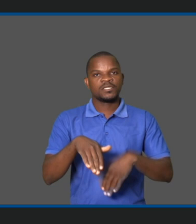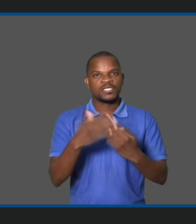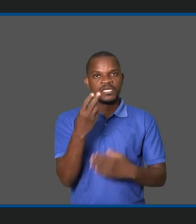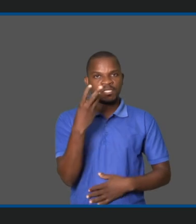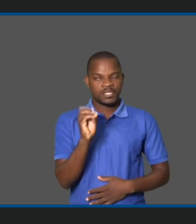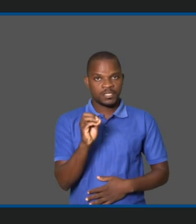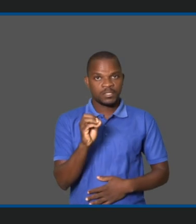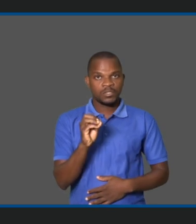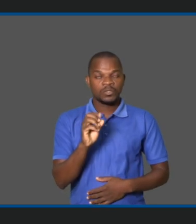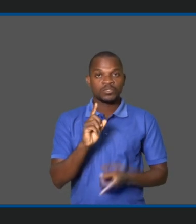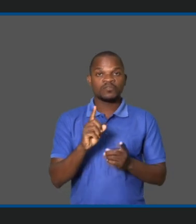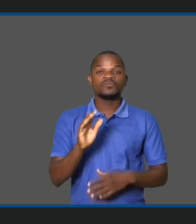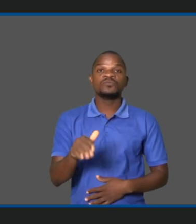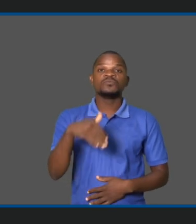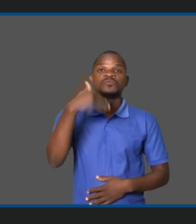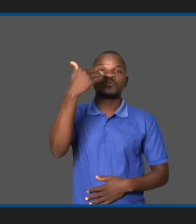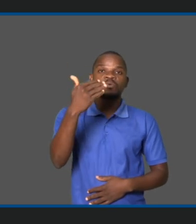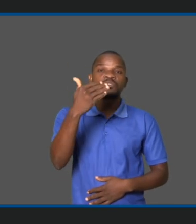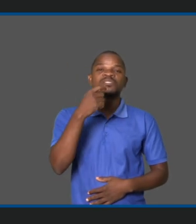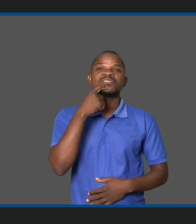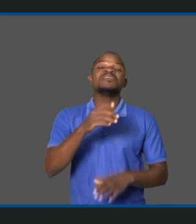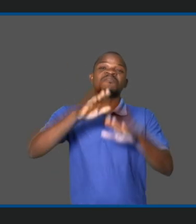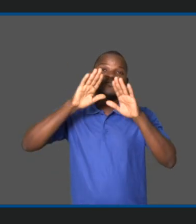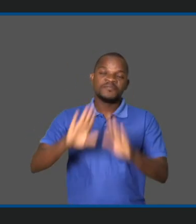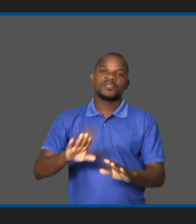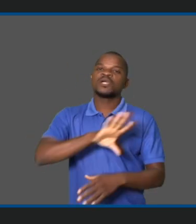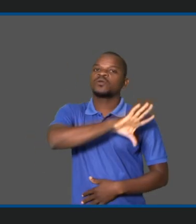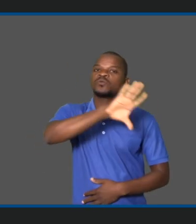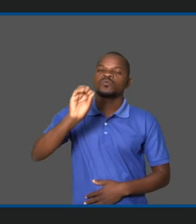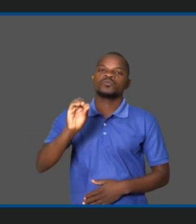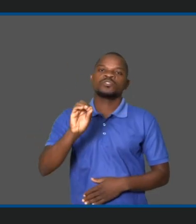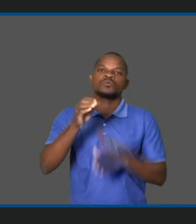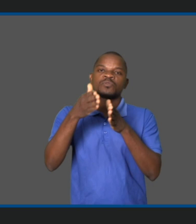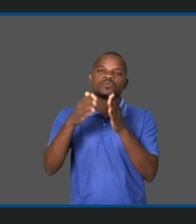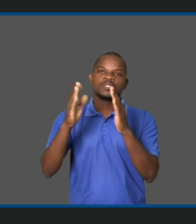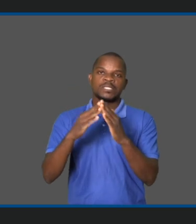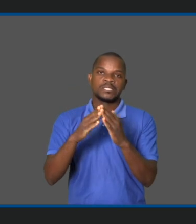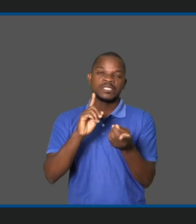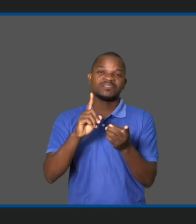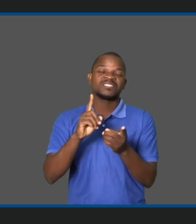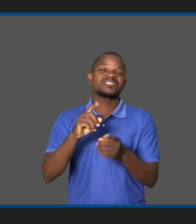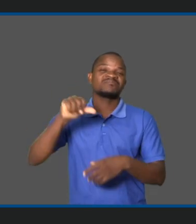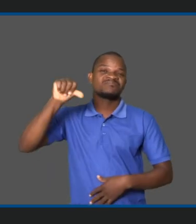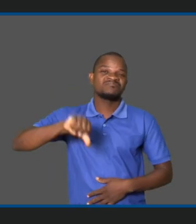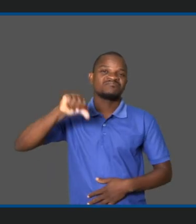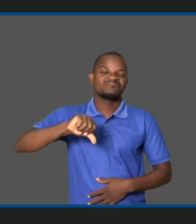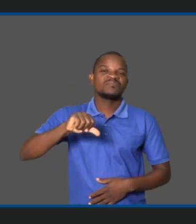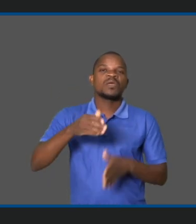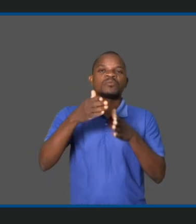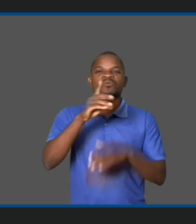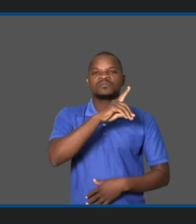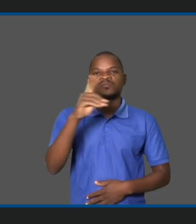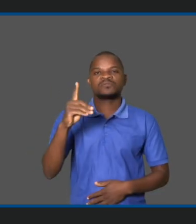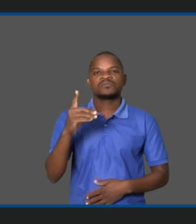muito pior para as pessoas com deficiência. Então, a todos os níveis, nós pedimos apoio à inclusão das pessoas com deficiência, principalmente